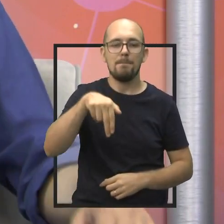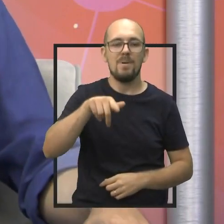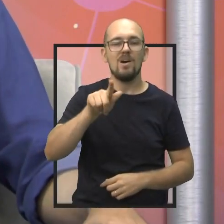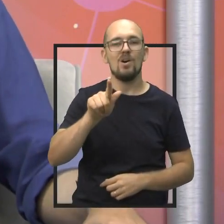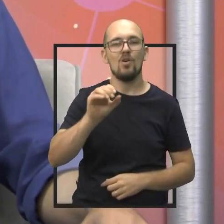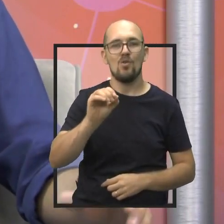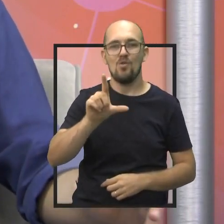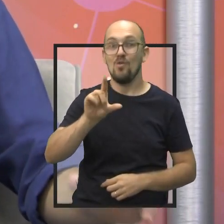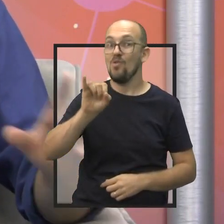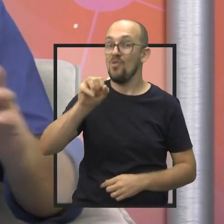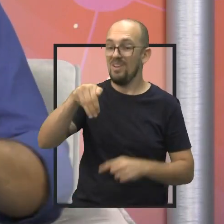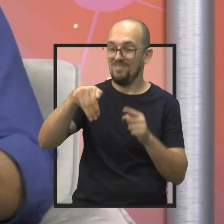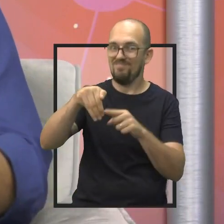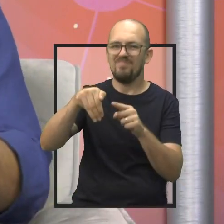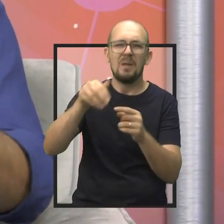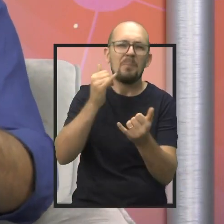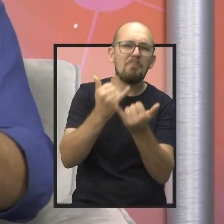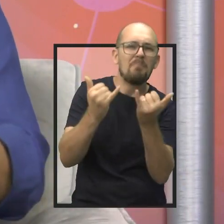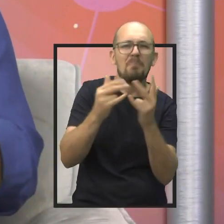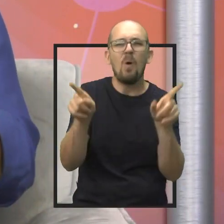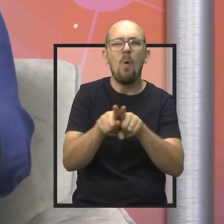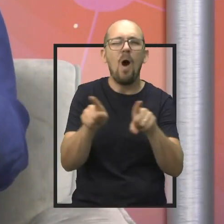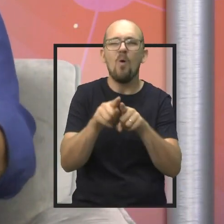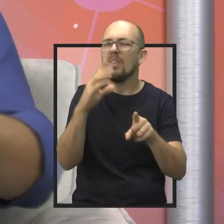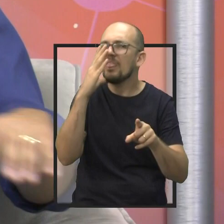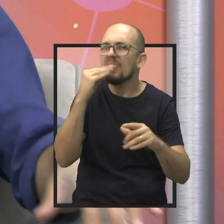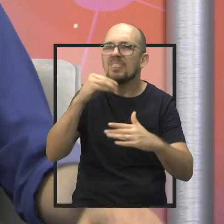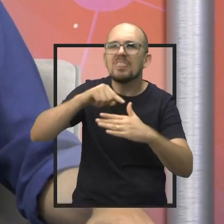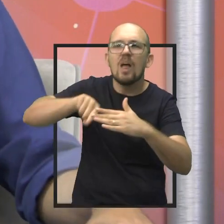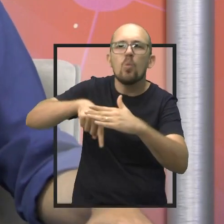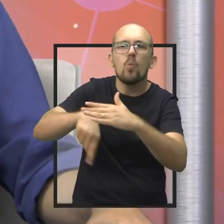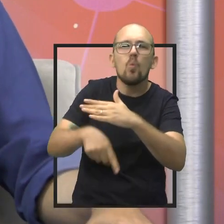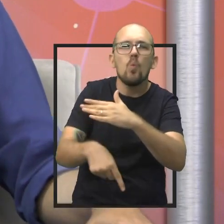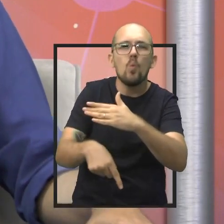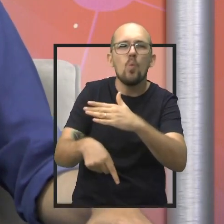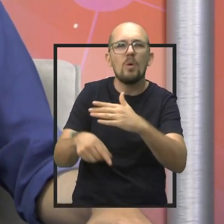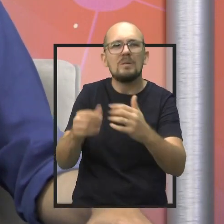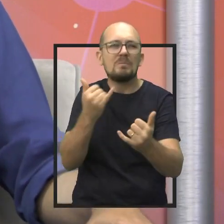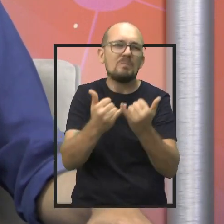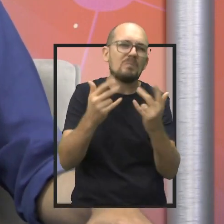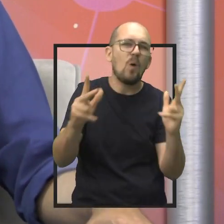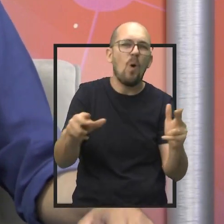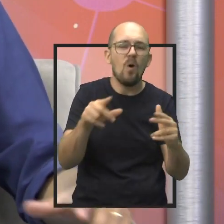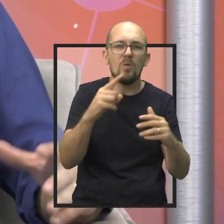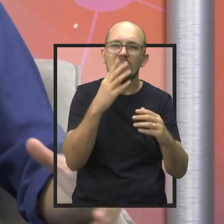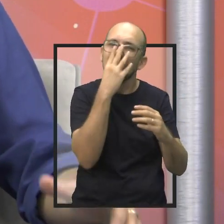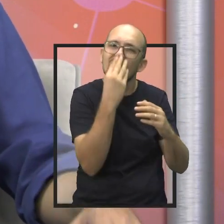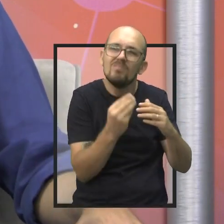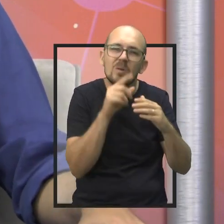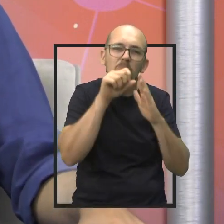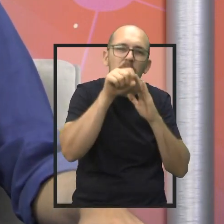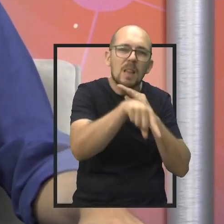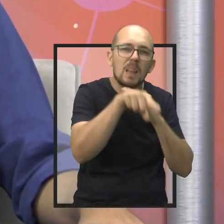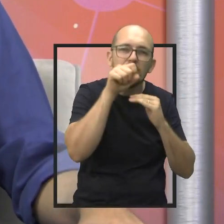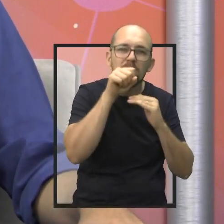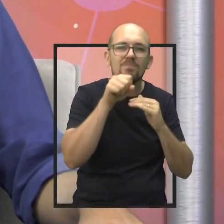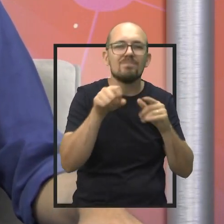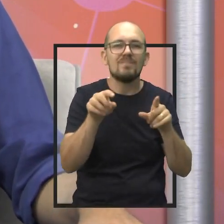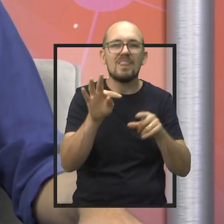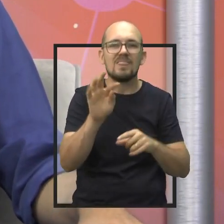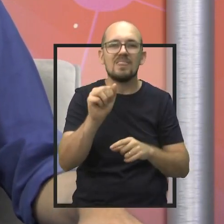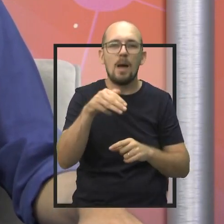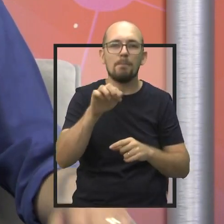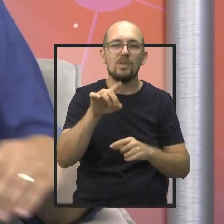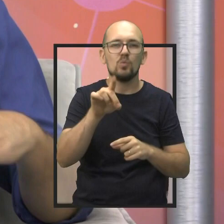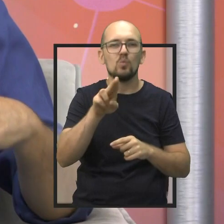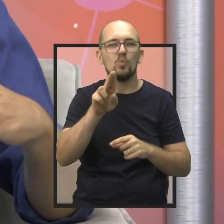né, mas é uma mistura de um tatu com um tamanduá, é um animal até curioso e eles têm esse hábito